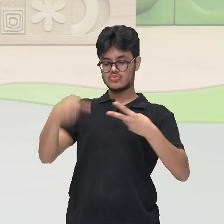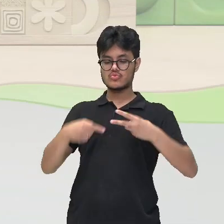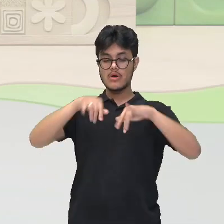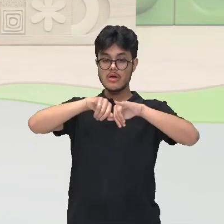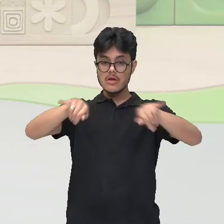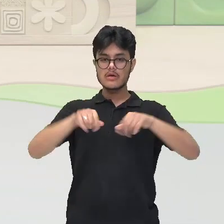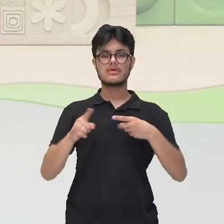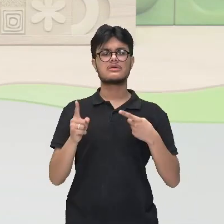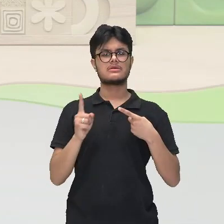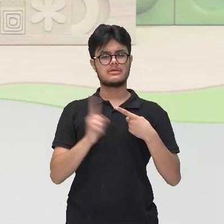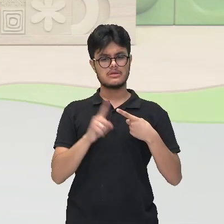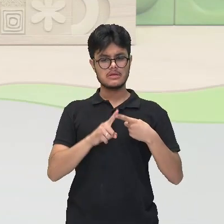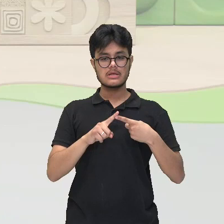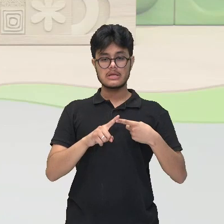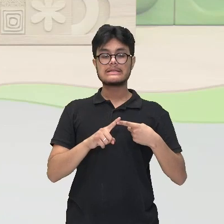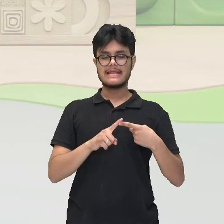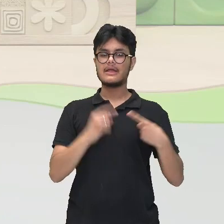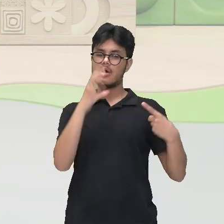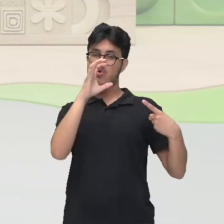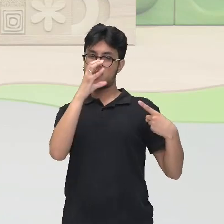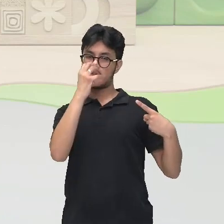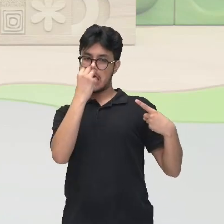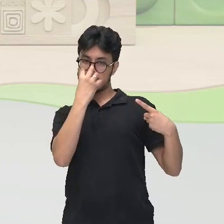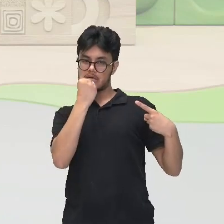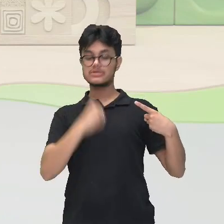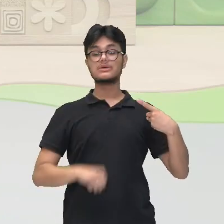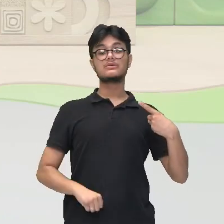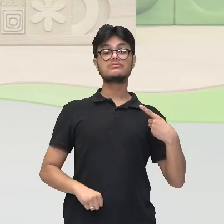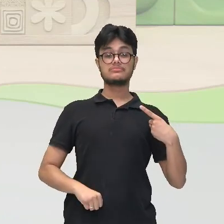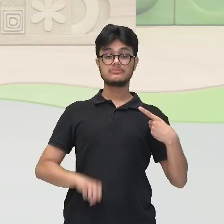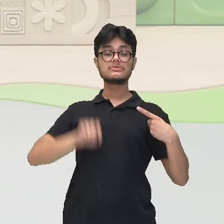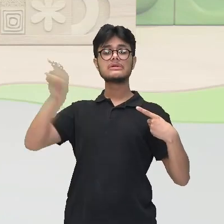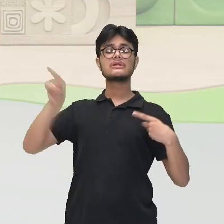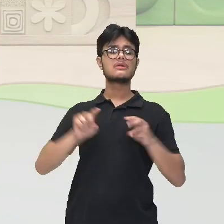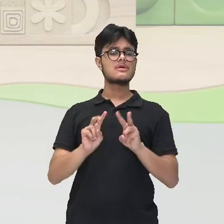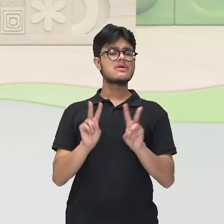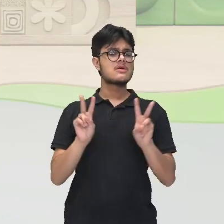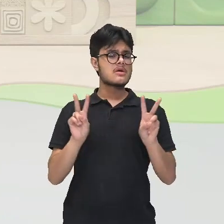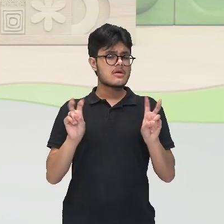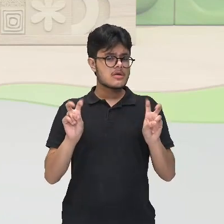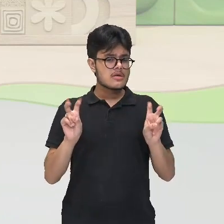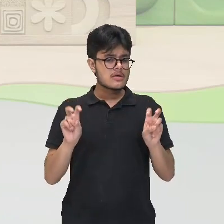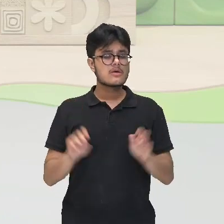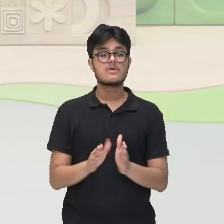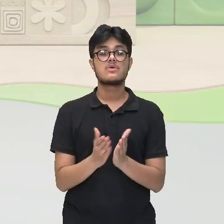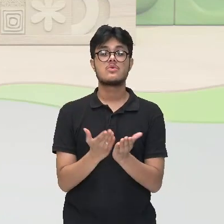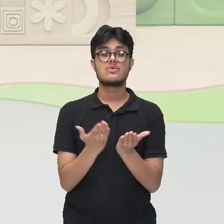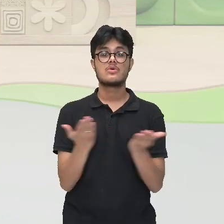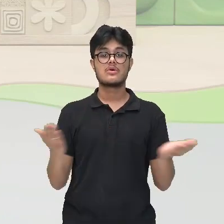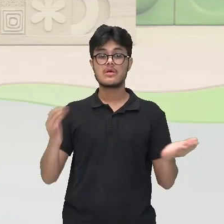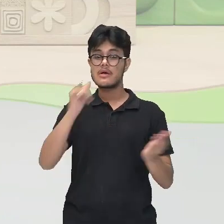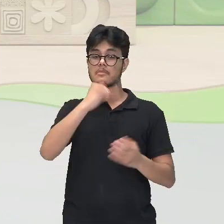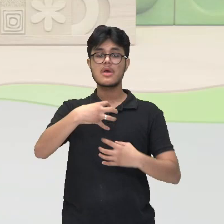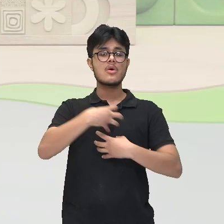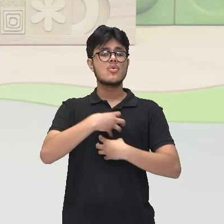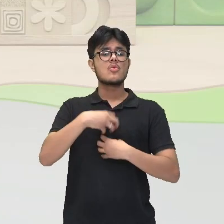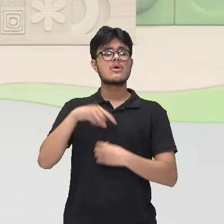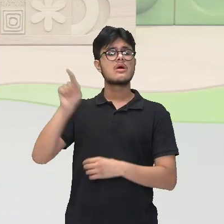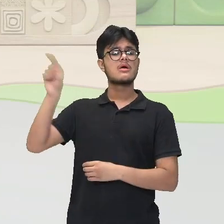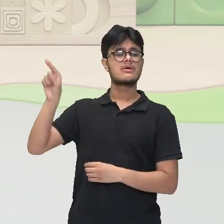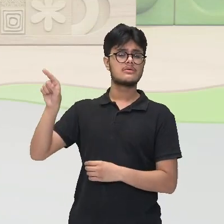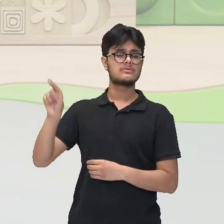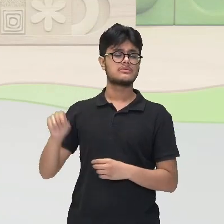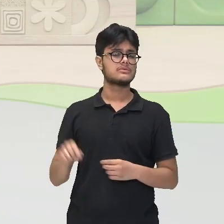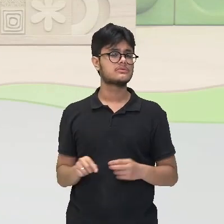Nós temos o Maio Laranja, e o Maio Laranja, ele é uma sensibilização